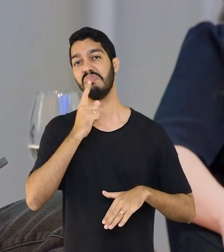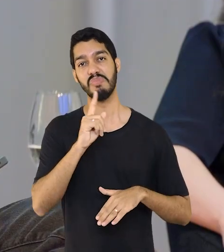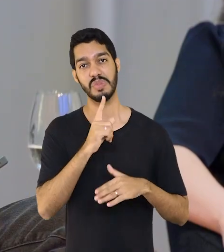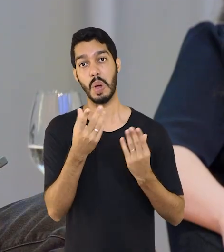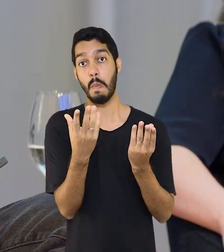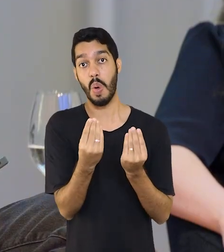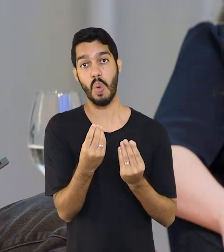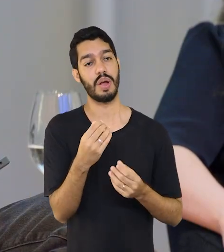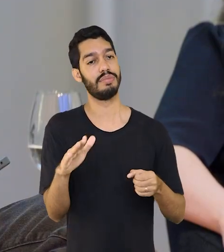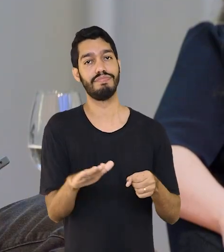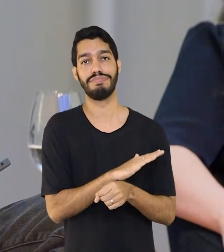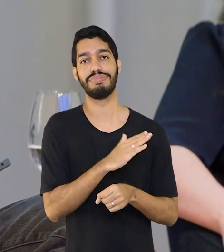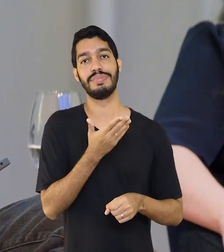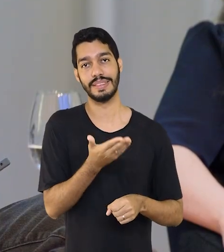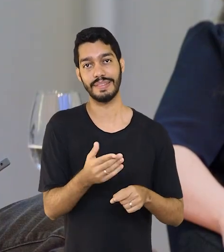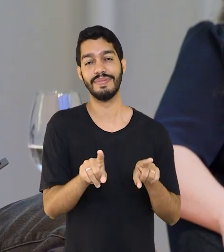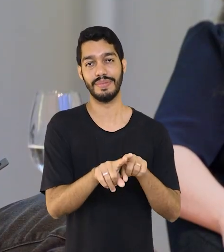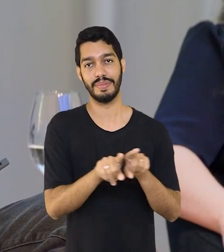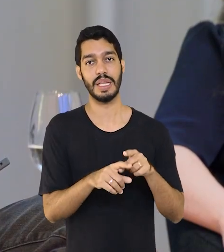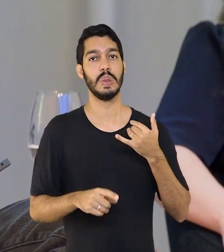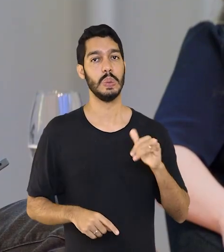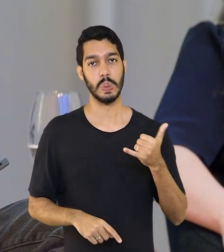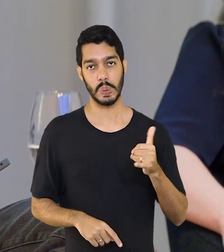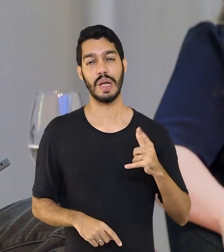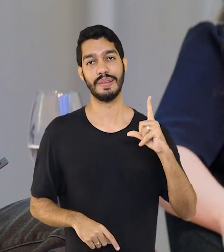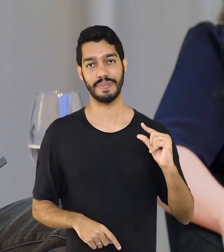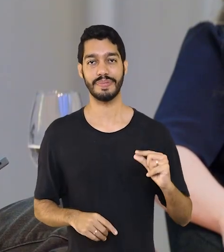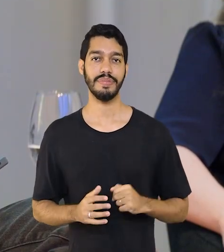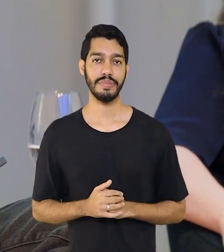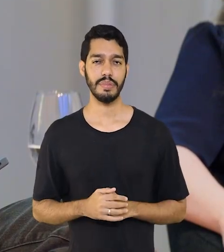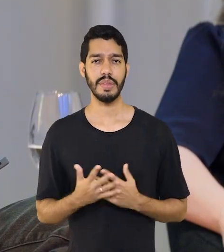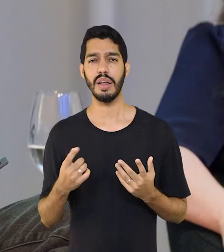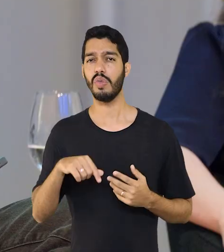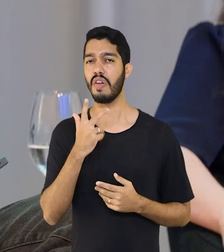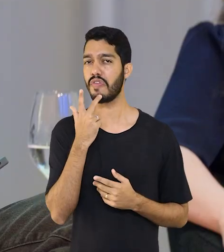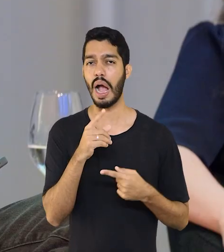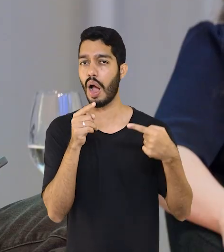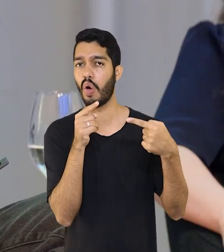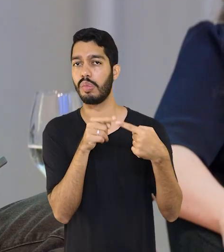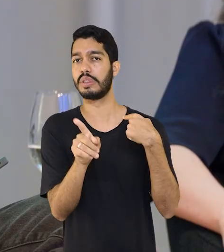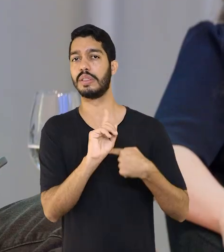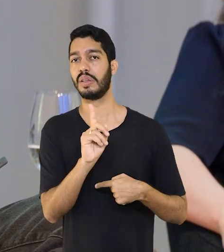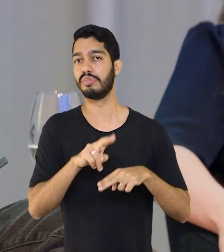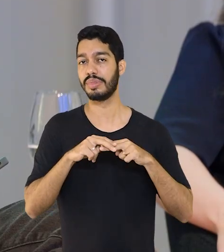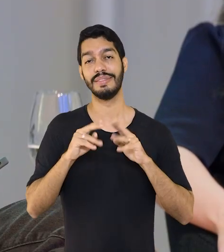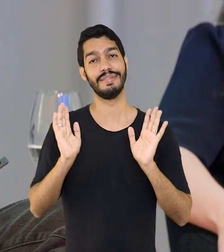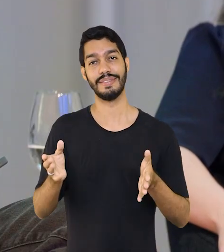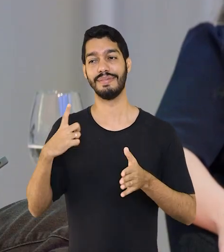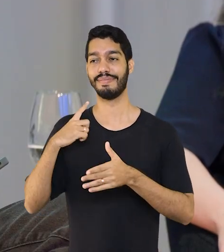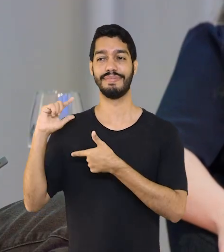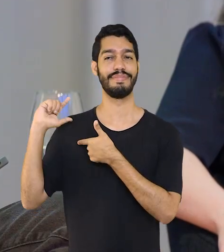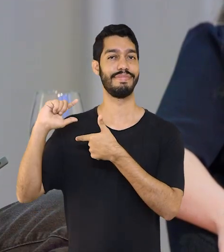ineficazes do ponto de vista do gasto energético. E quando a gente fala ineficaz é porque a gente tem